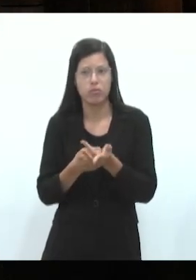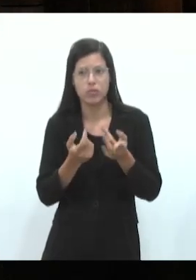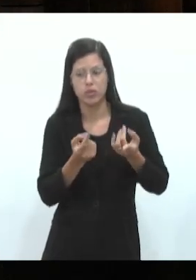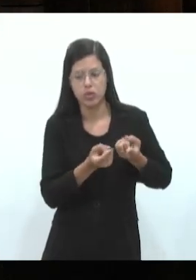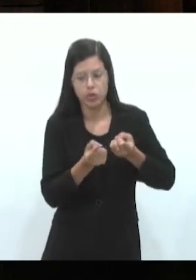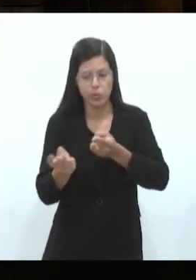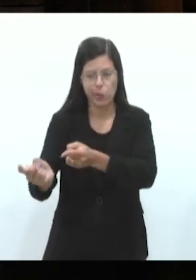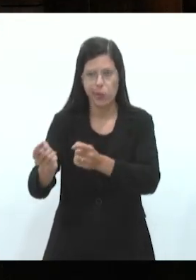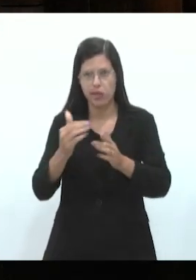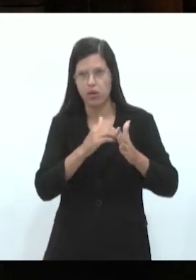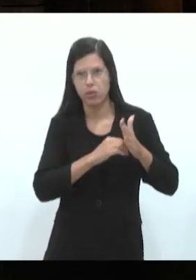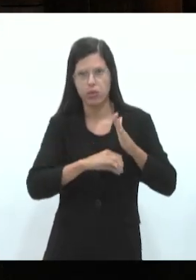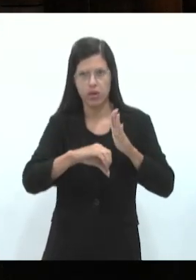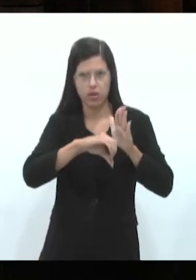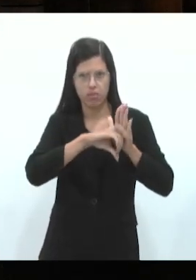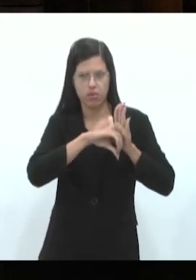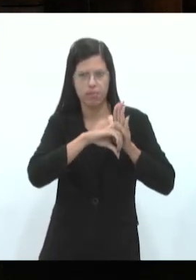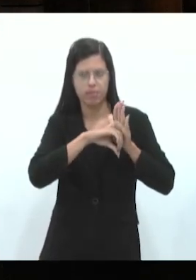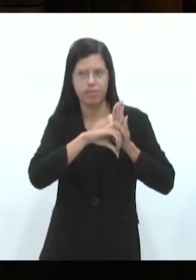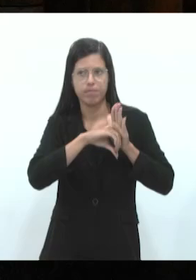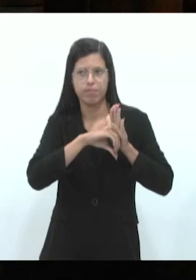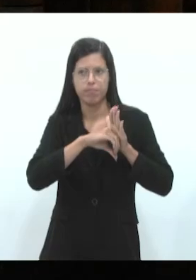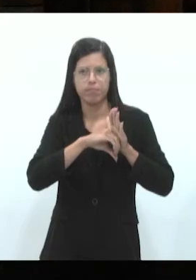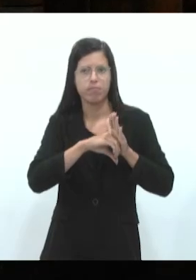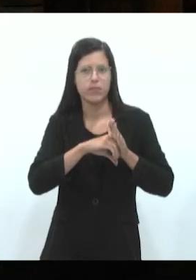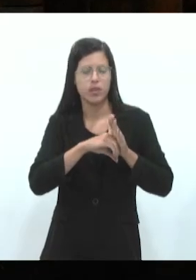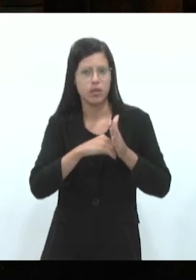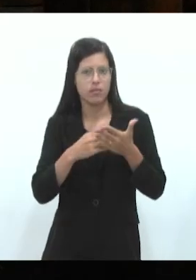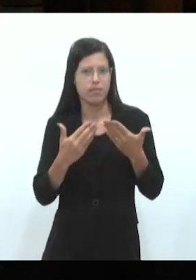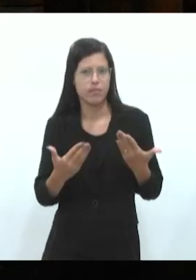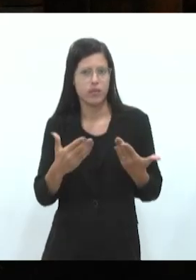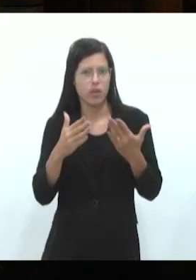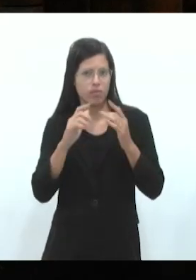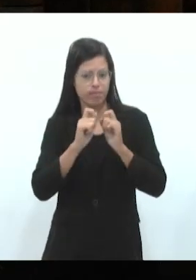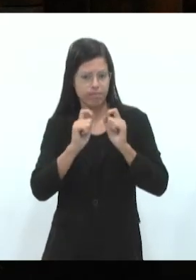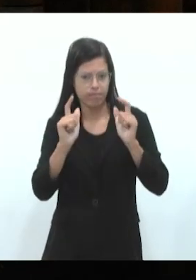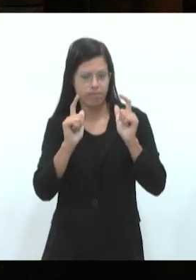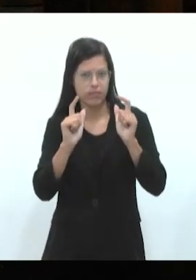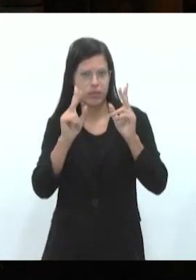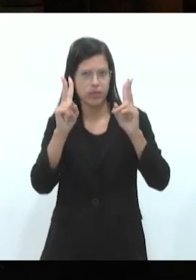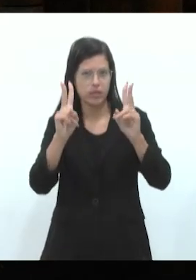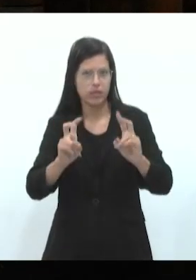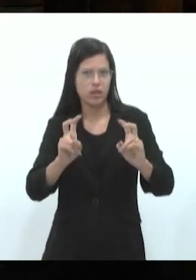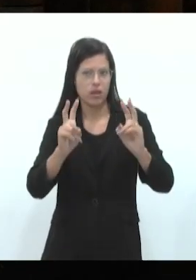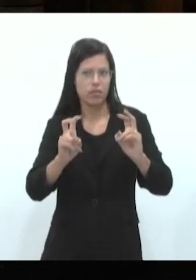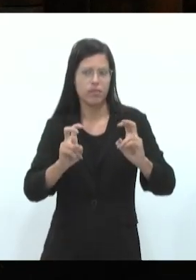a criminalidade. Então, estou chamando a atenção sobre esse tema,